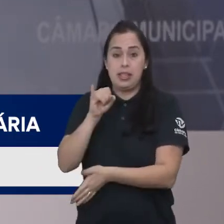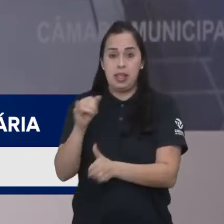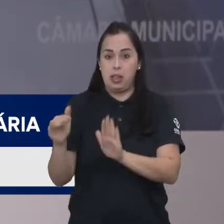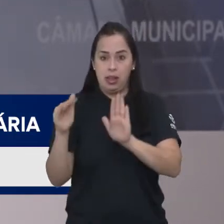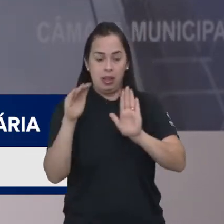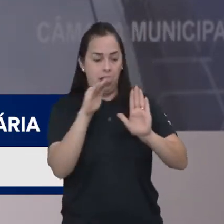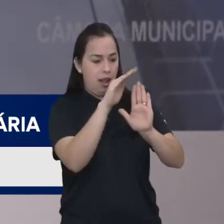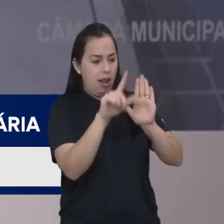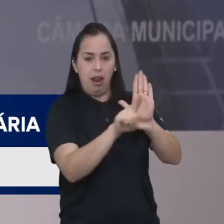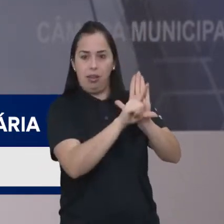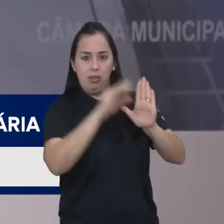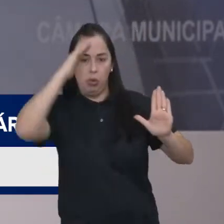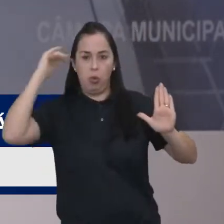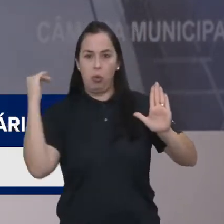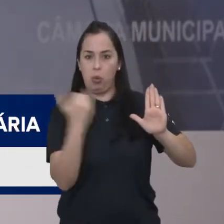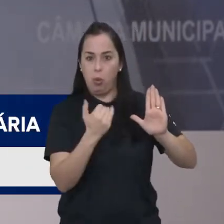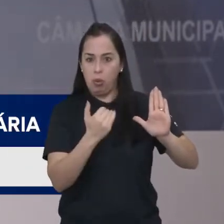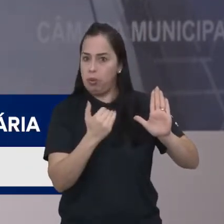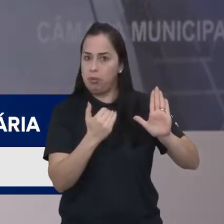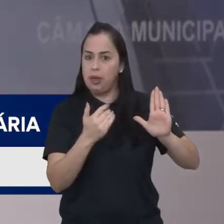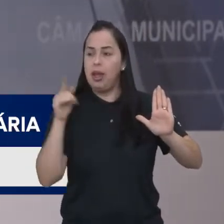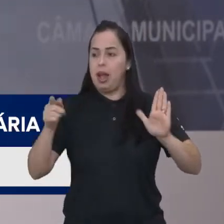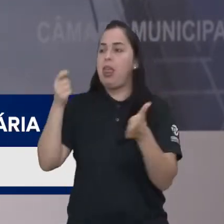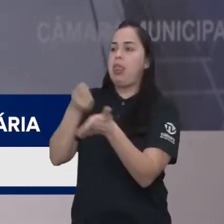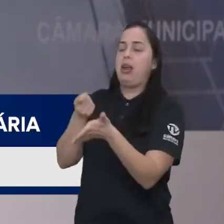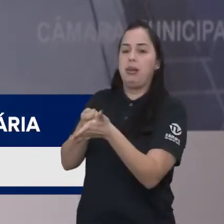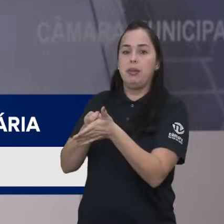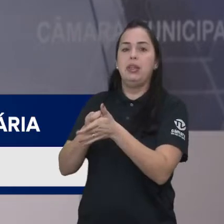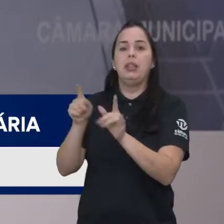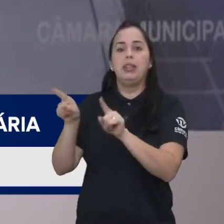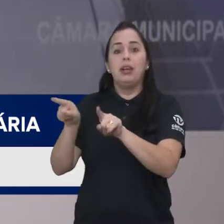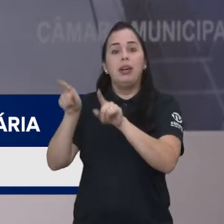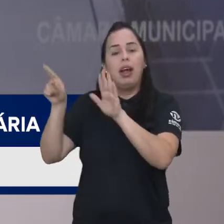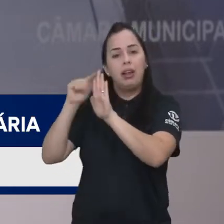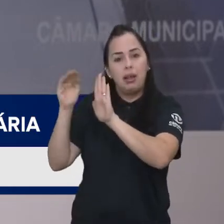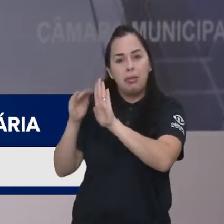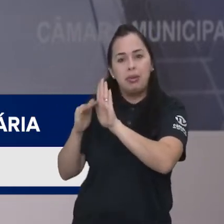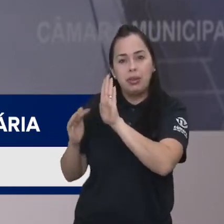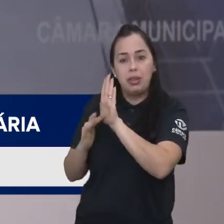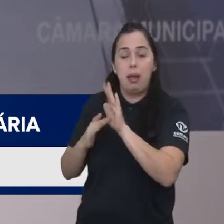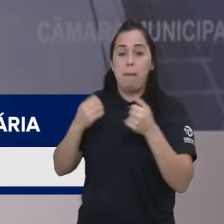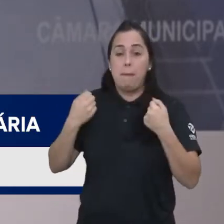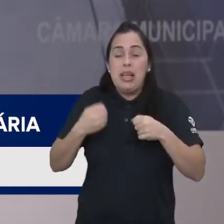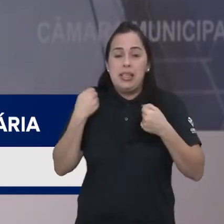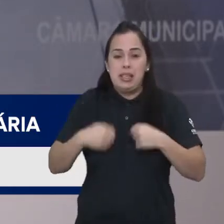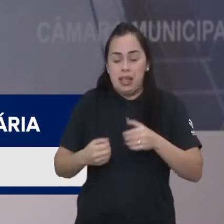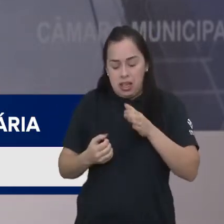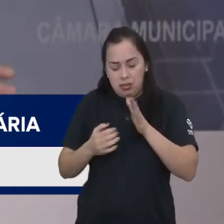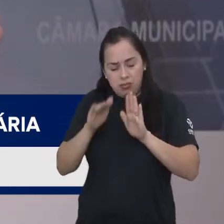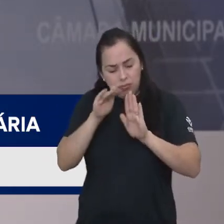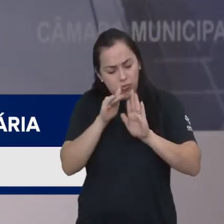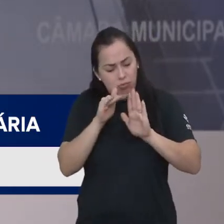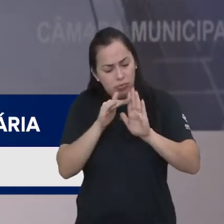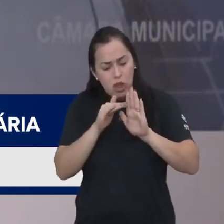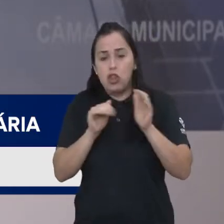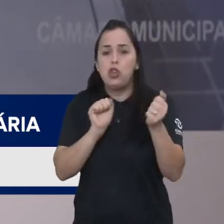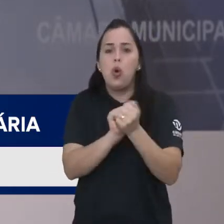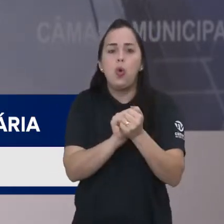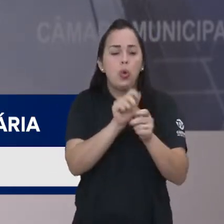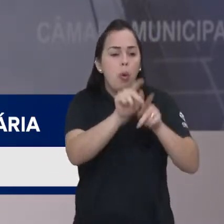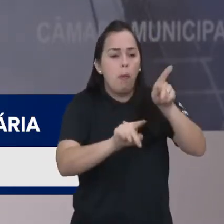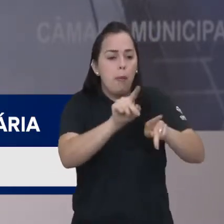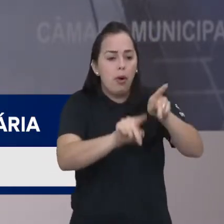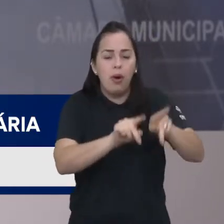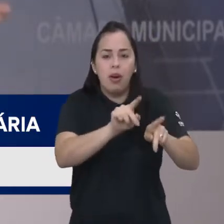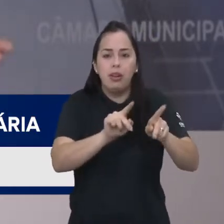descumpre, ela vai ser cobrada também. Ela não pode... E ela tendo um roteiro, e esse roteiro eu acho que tem que ser construído com toda a população,